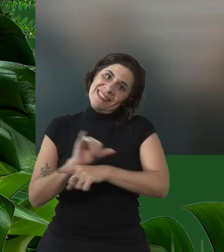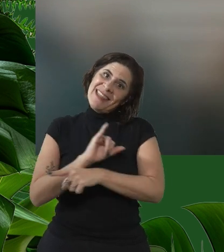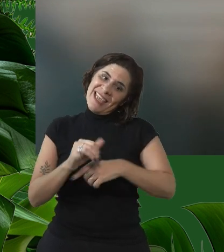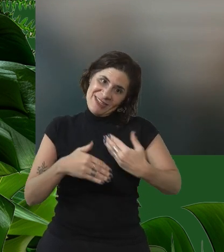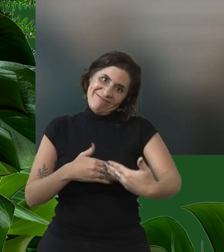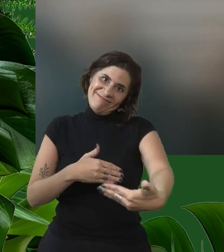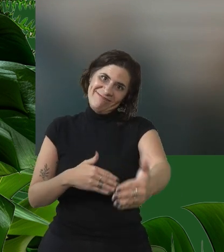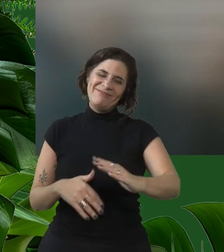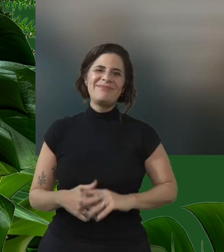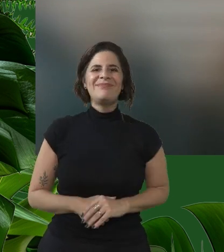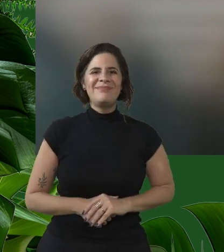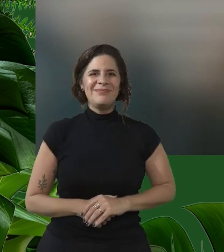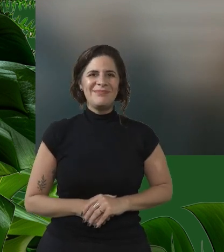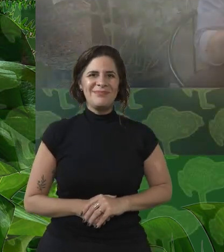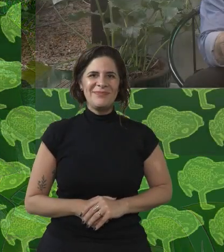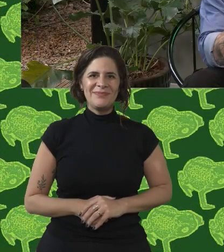diante.